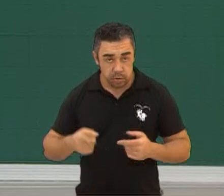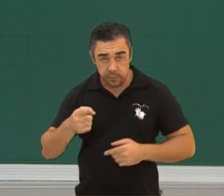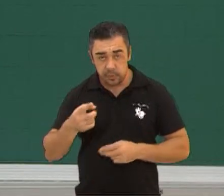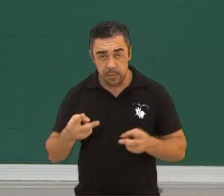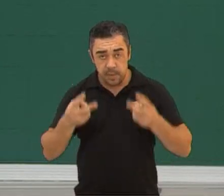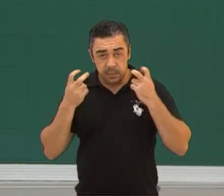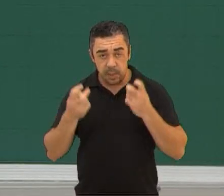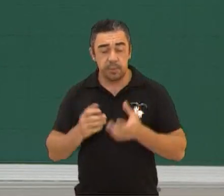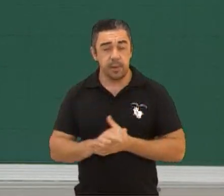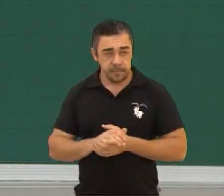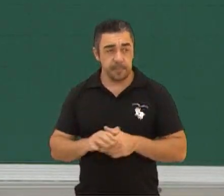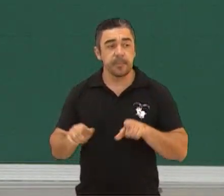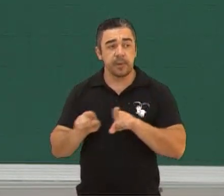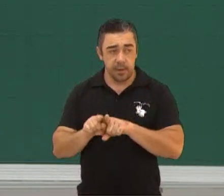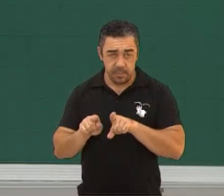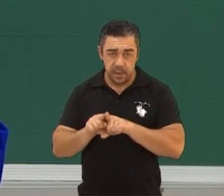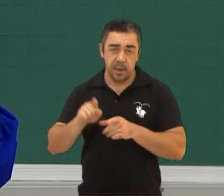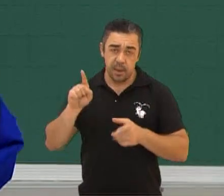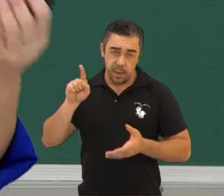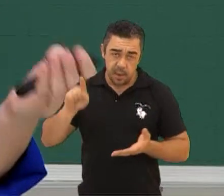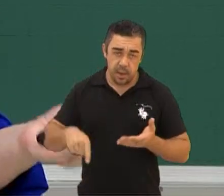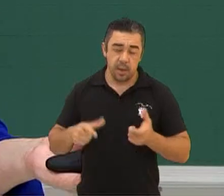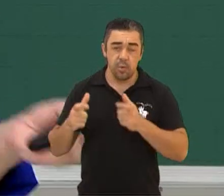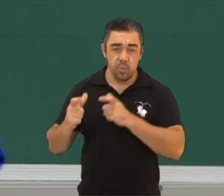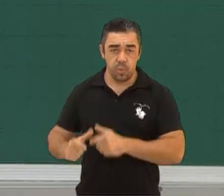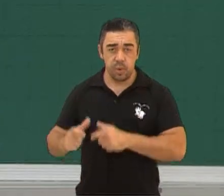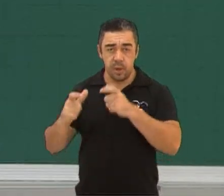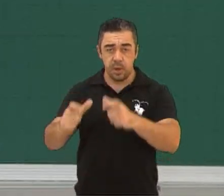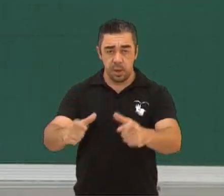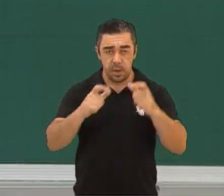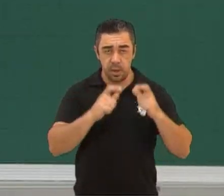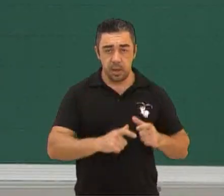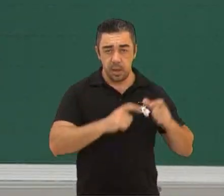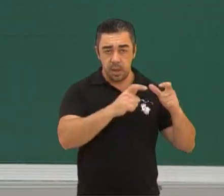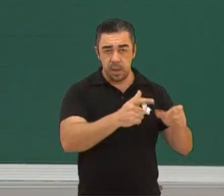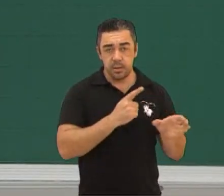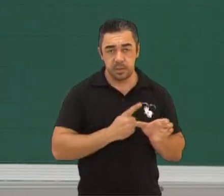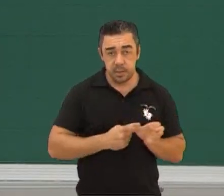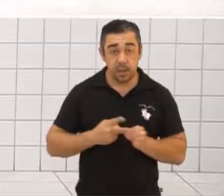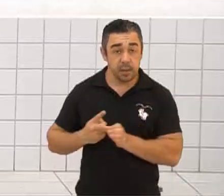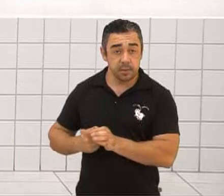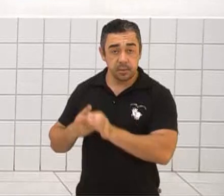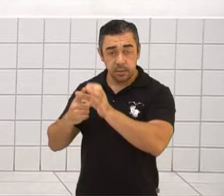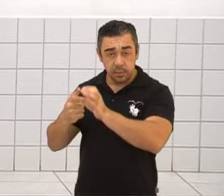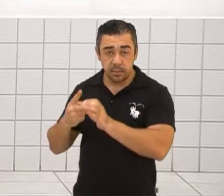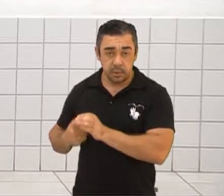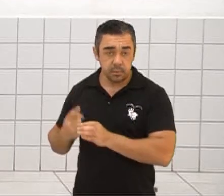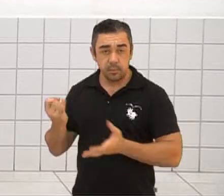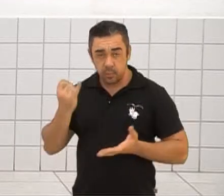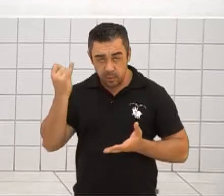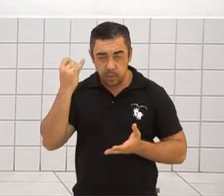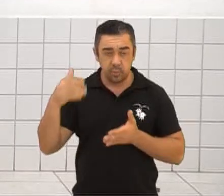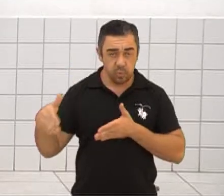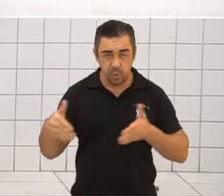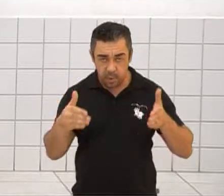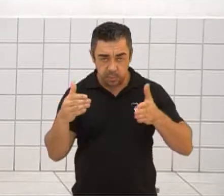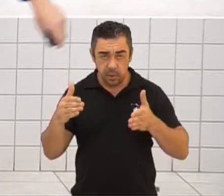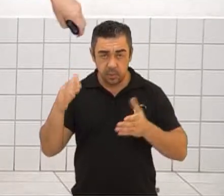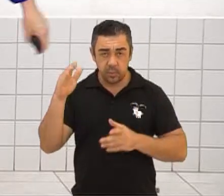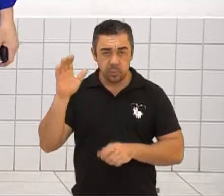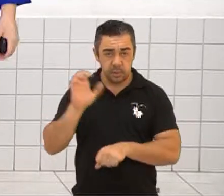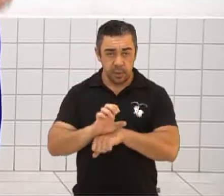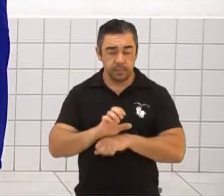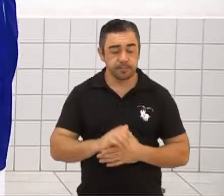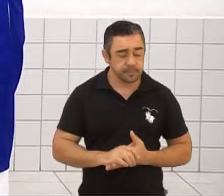observar, também são lugares de algumas cidades importantes ao longo do caminho do nosso estado, né, professor?